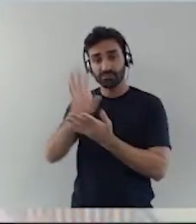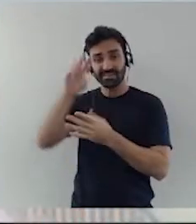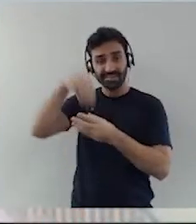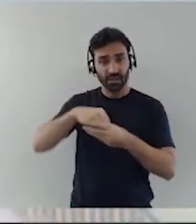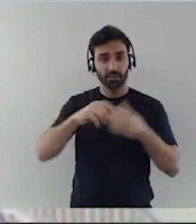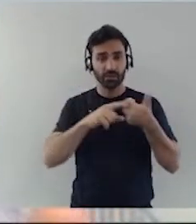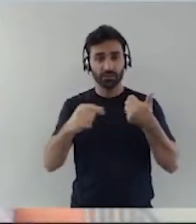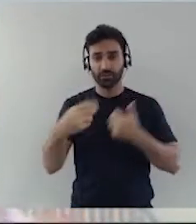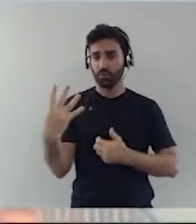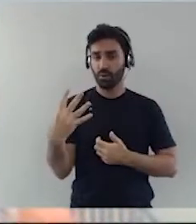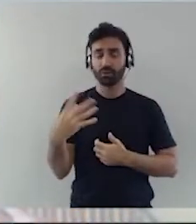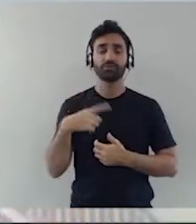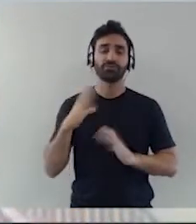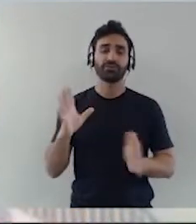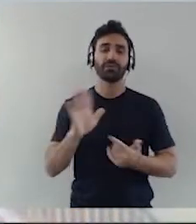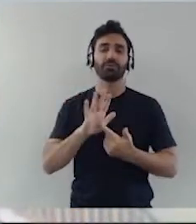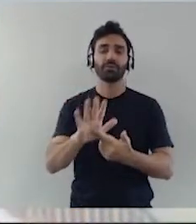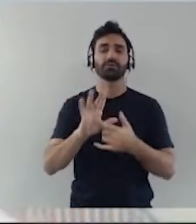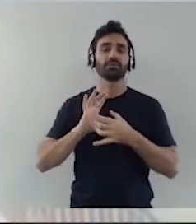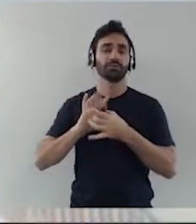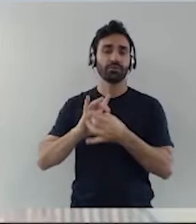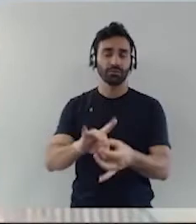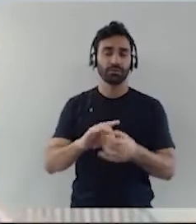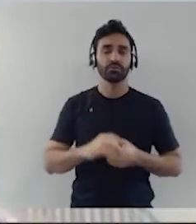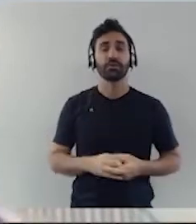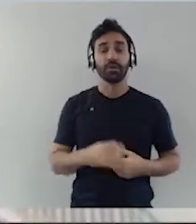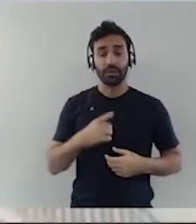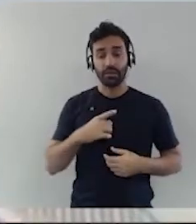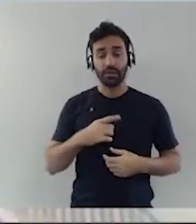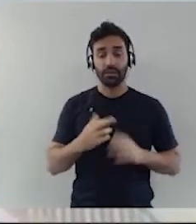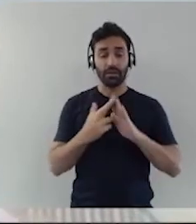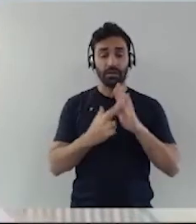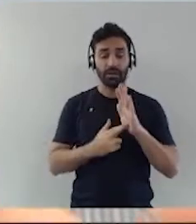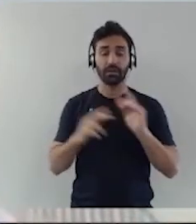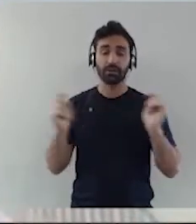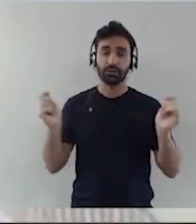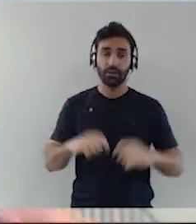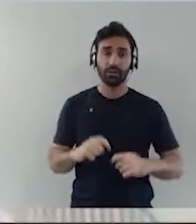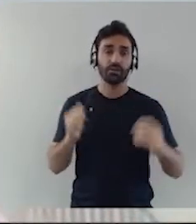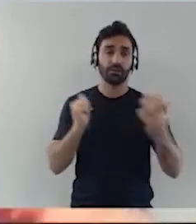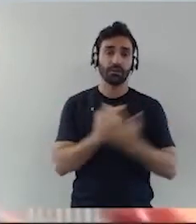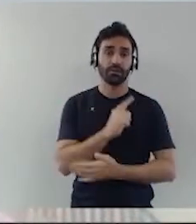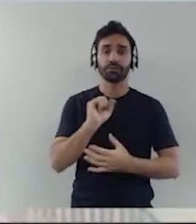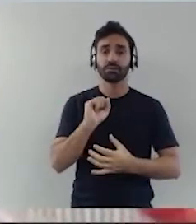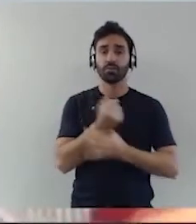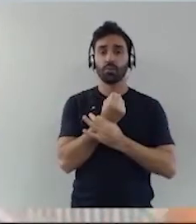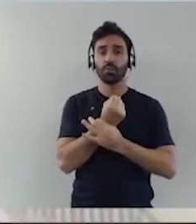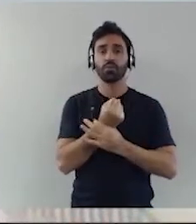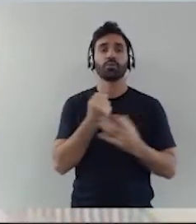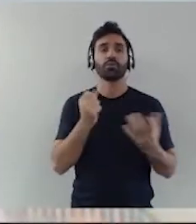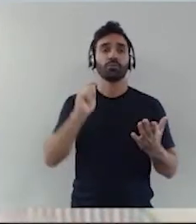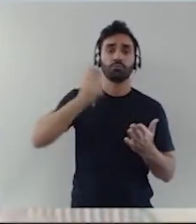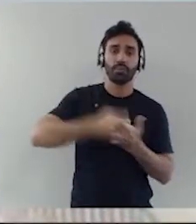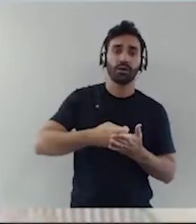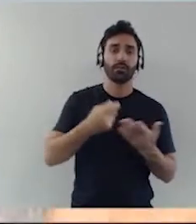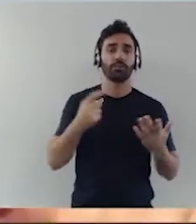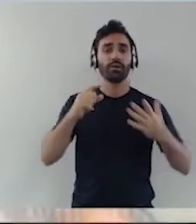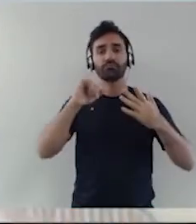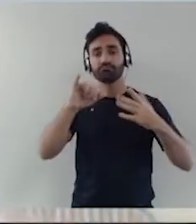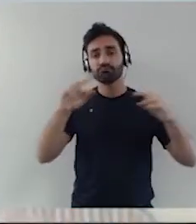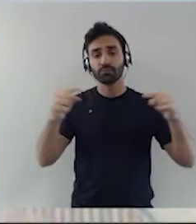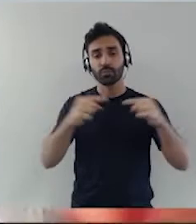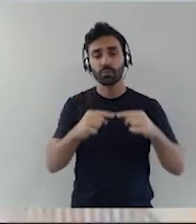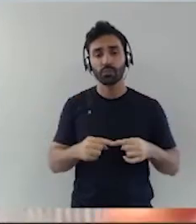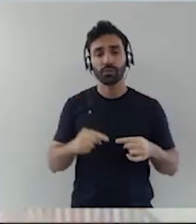dá o tom, quando ele indica, entre essas diretrizes, condições de aquisição, seguros, garantias, pagamento compatíveis com o